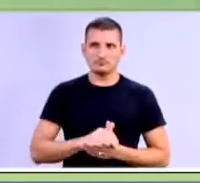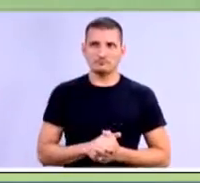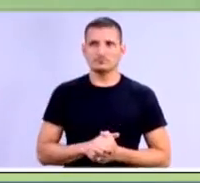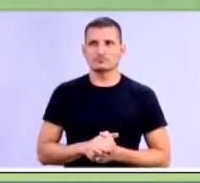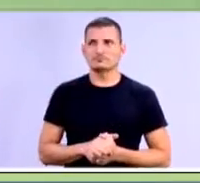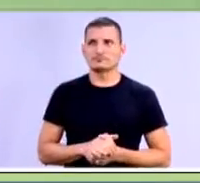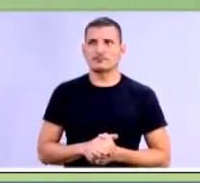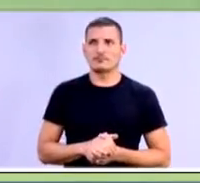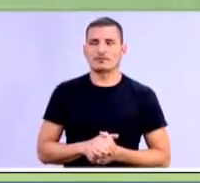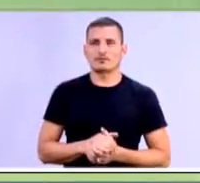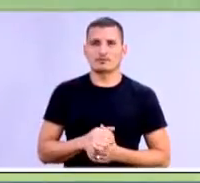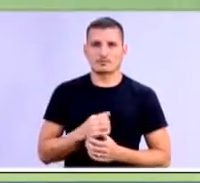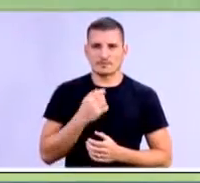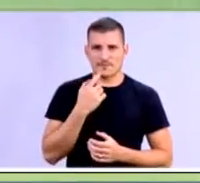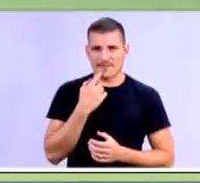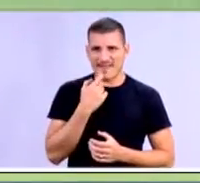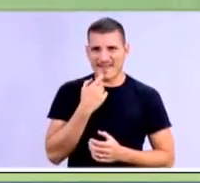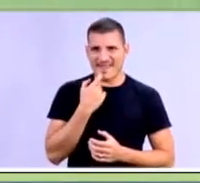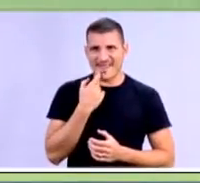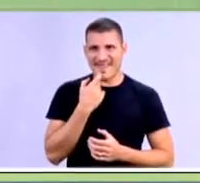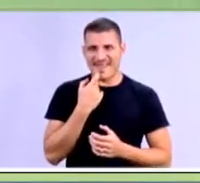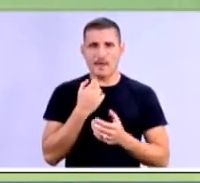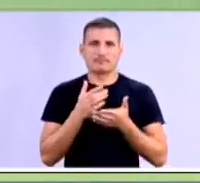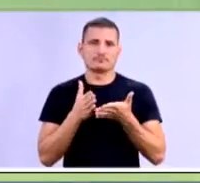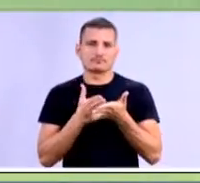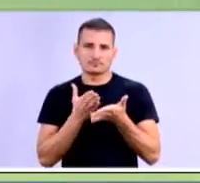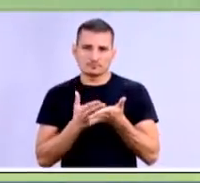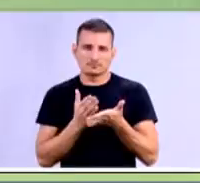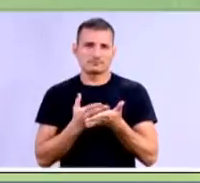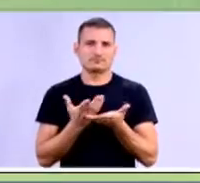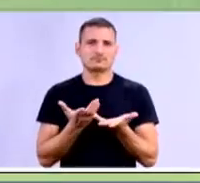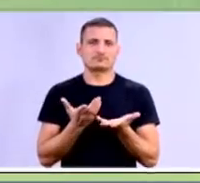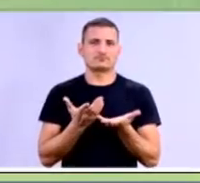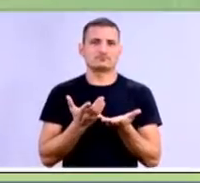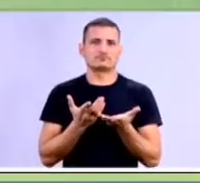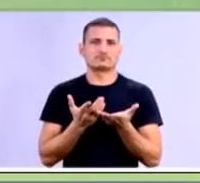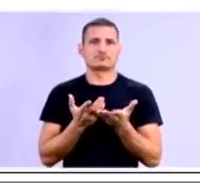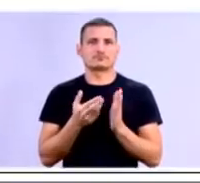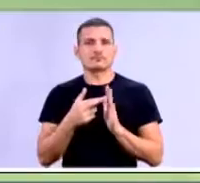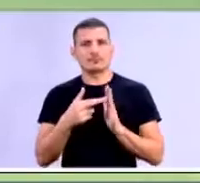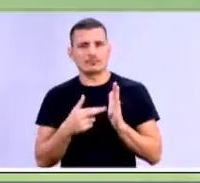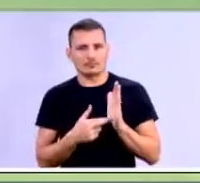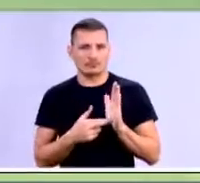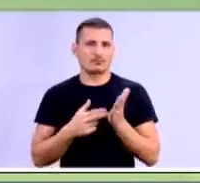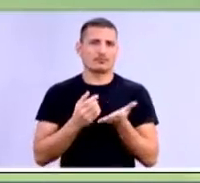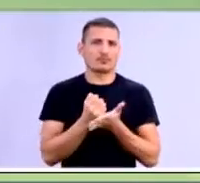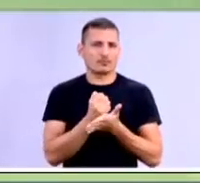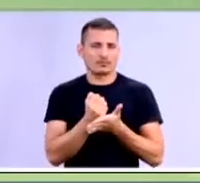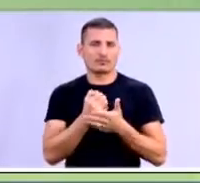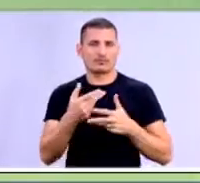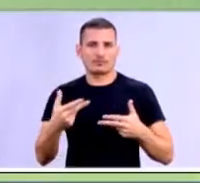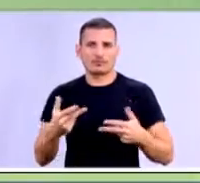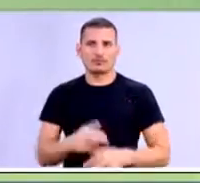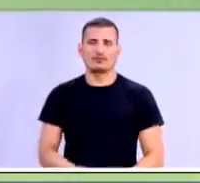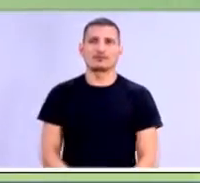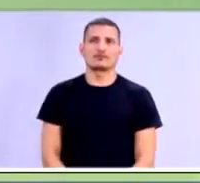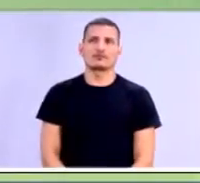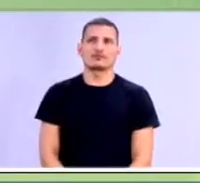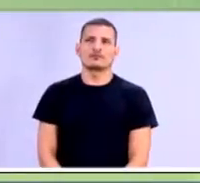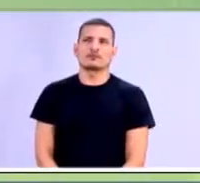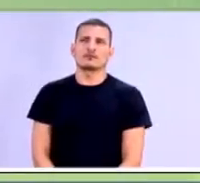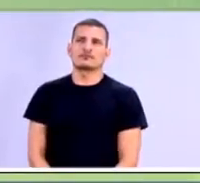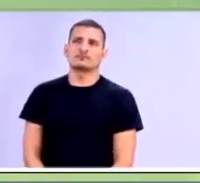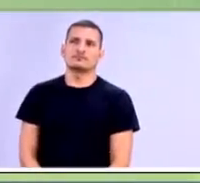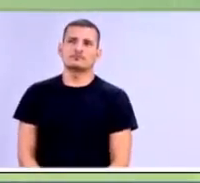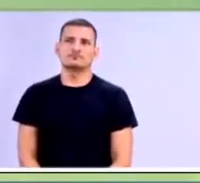a manual de instrução, receita, bula de remédio. Então vejamos, o que